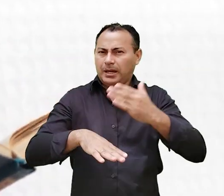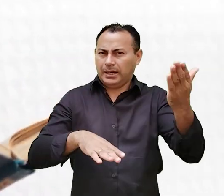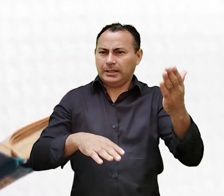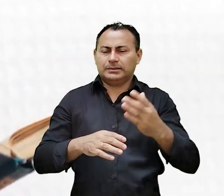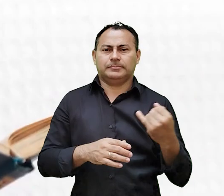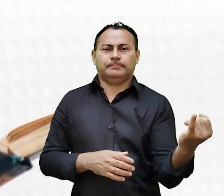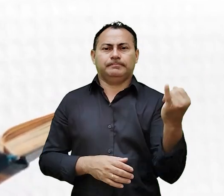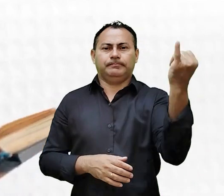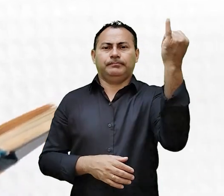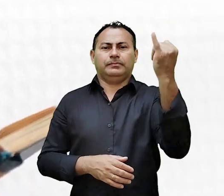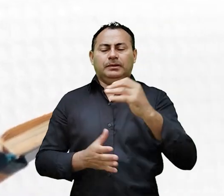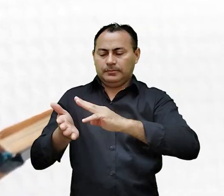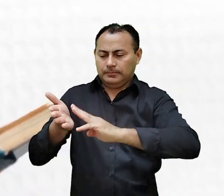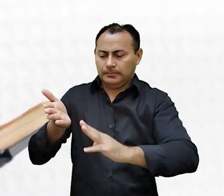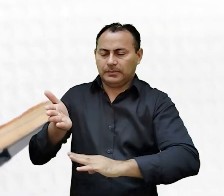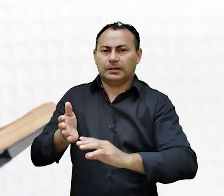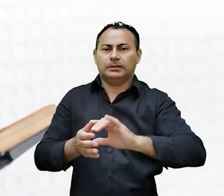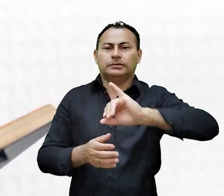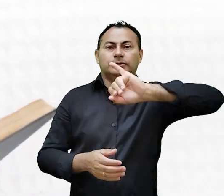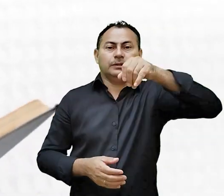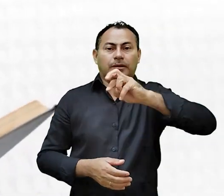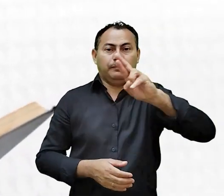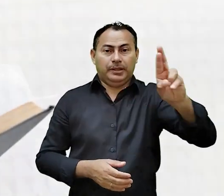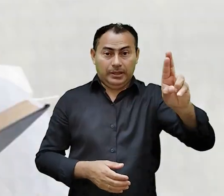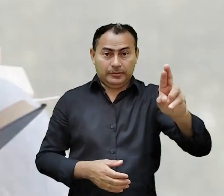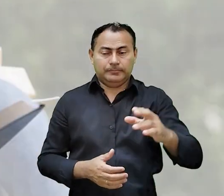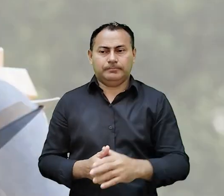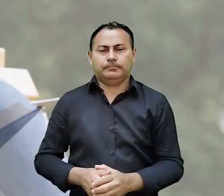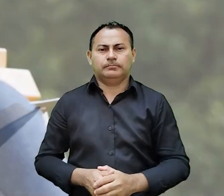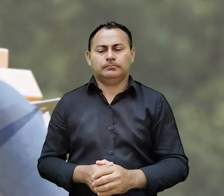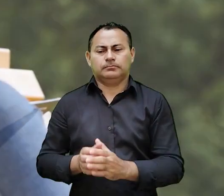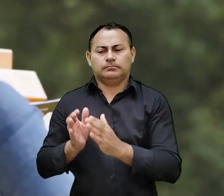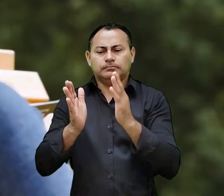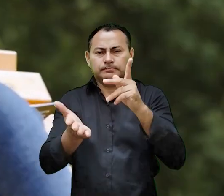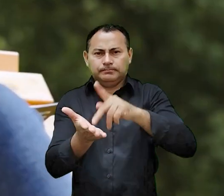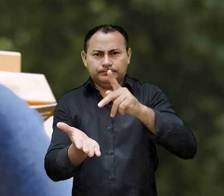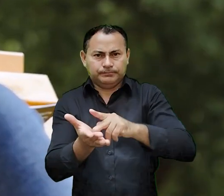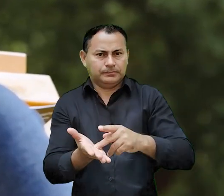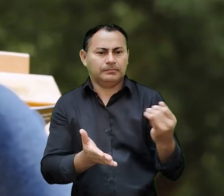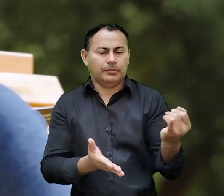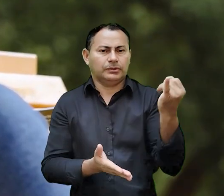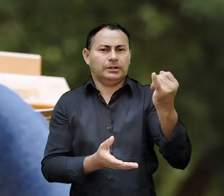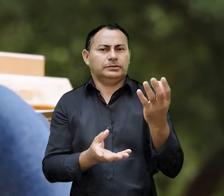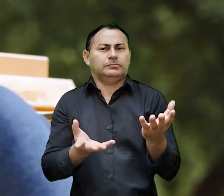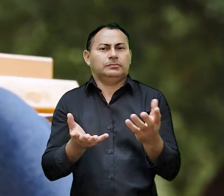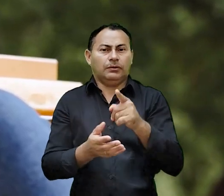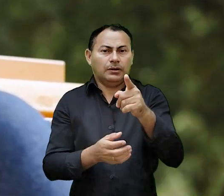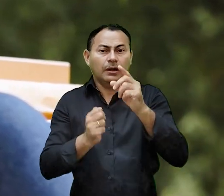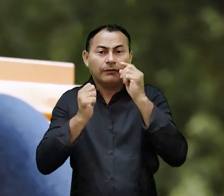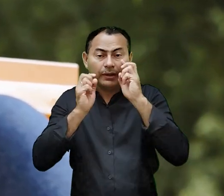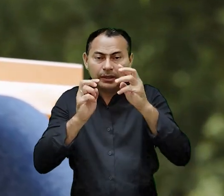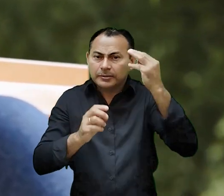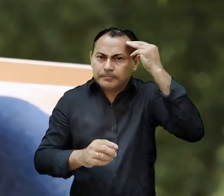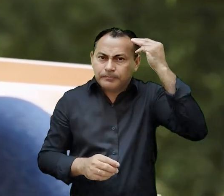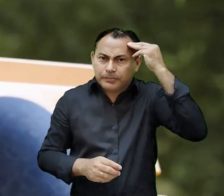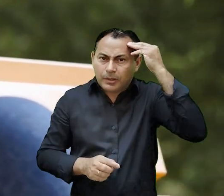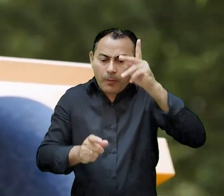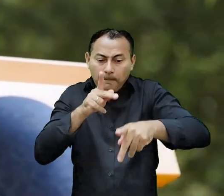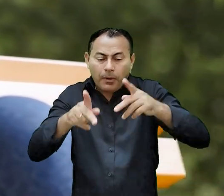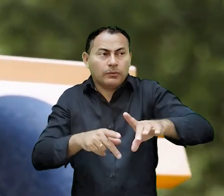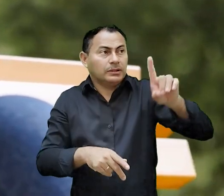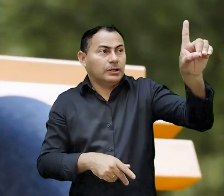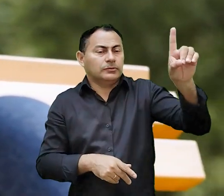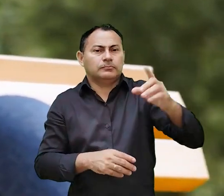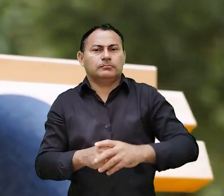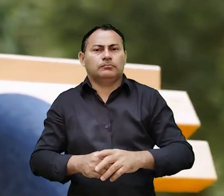parte mais importante da mensagem de Jeremias, ou uma parte realmente muito importante. Você deve ter em mente que o